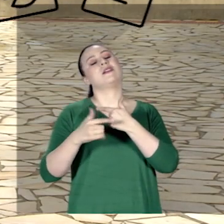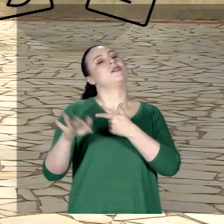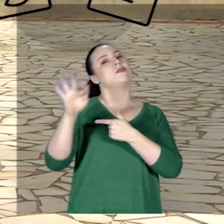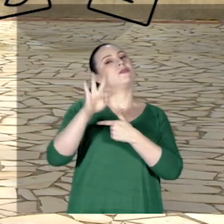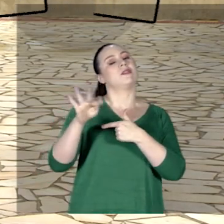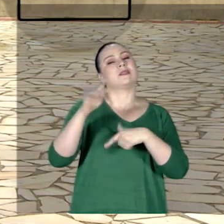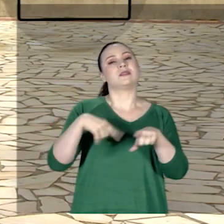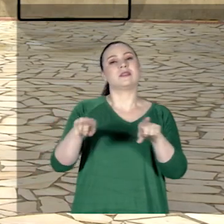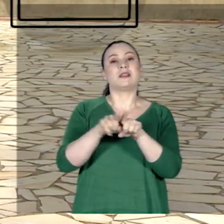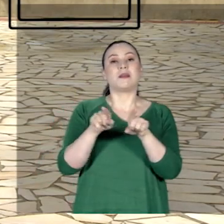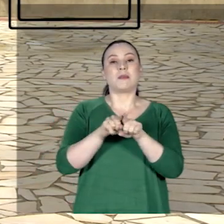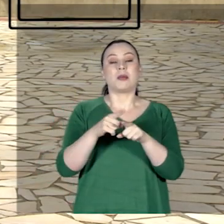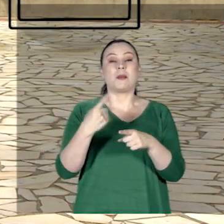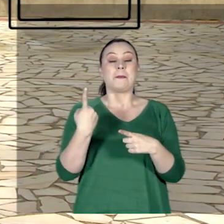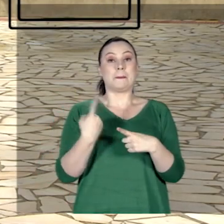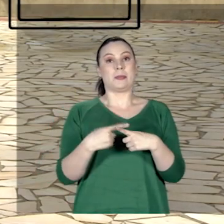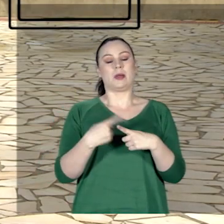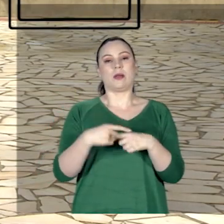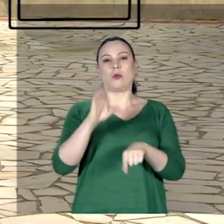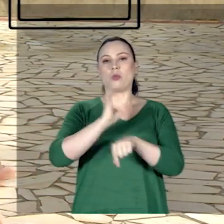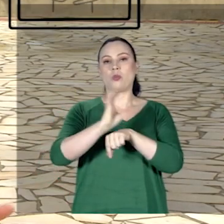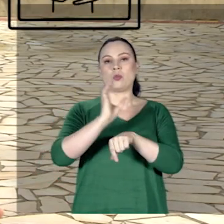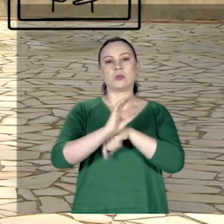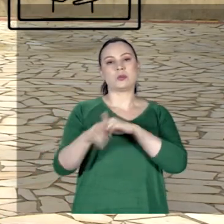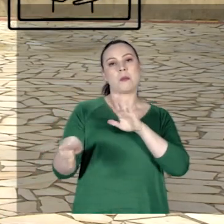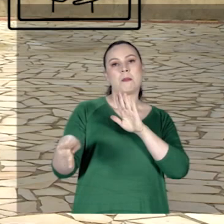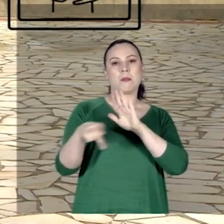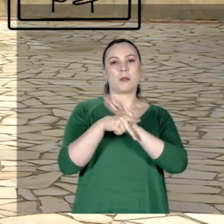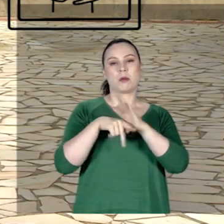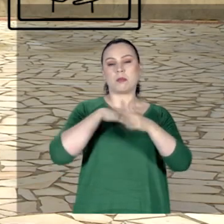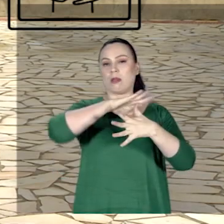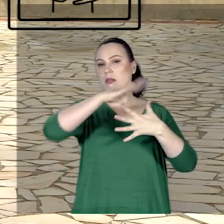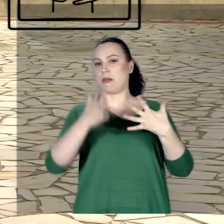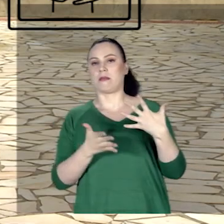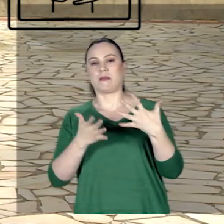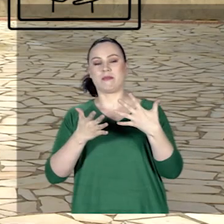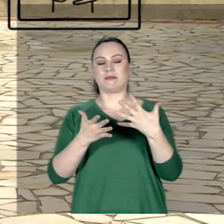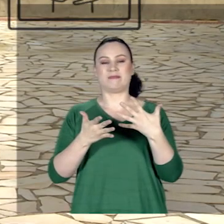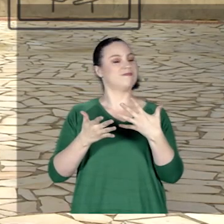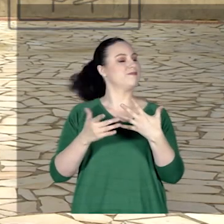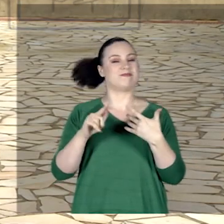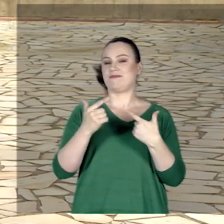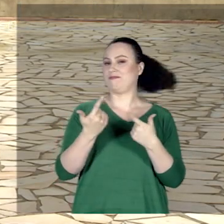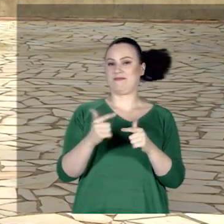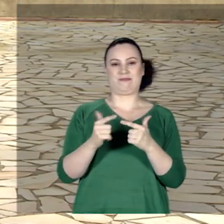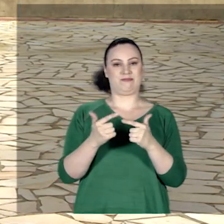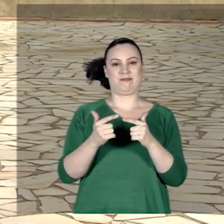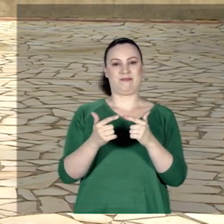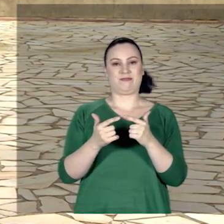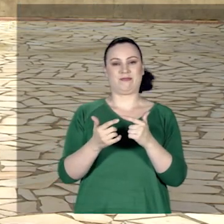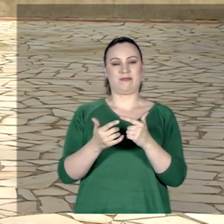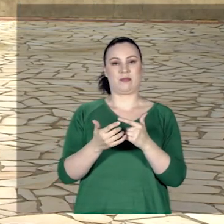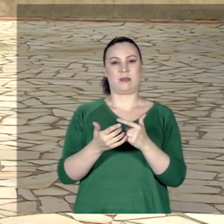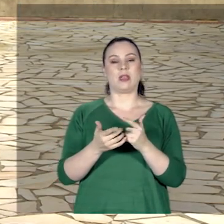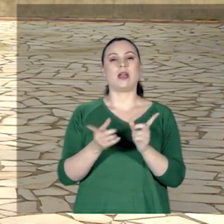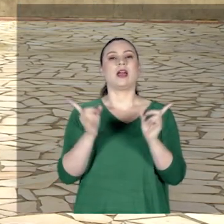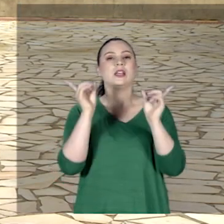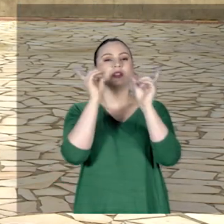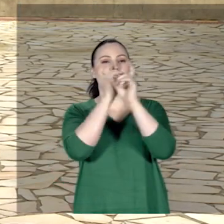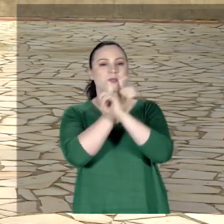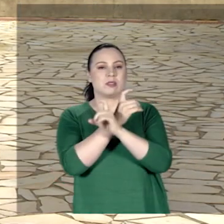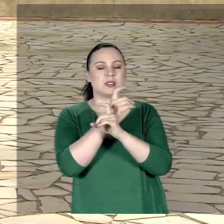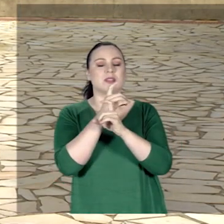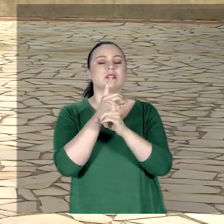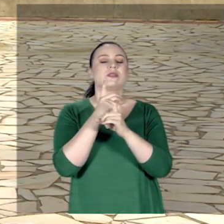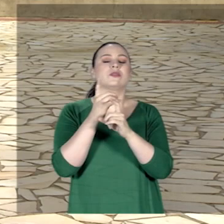às universidades, porque não há cursos preparados em Libras, a língua brasileira de sinais. A dificuldade para